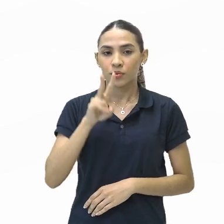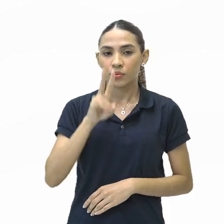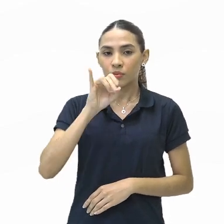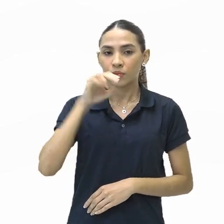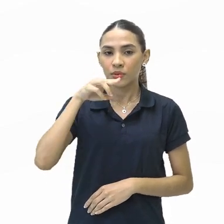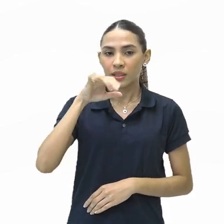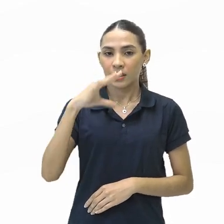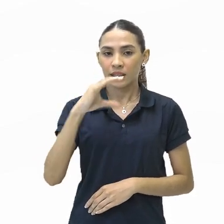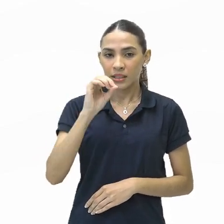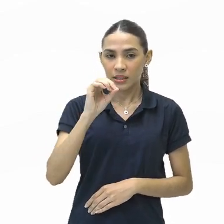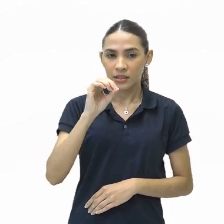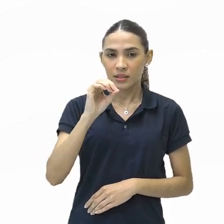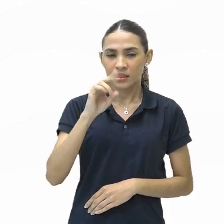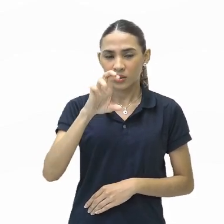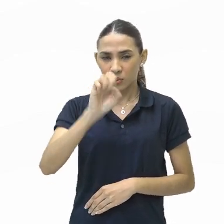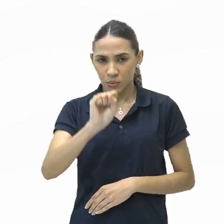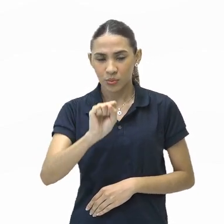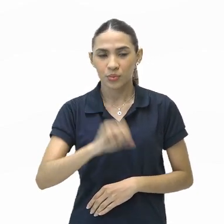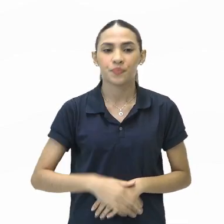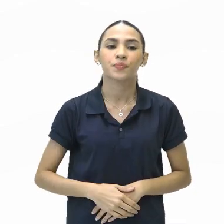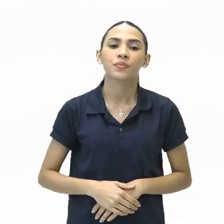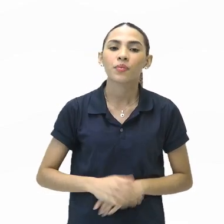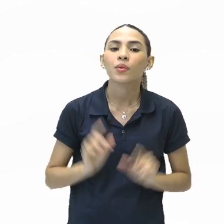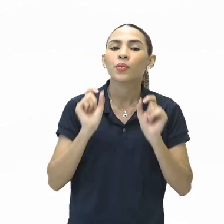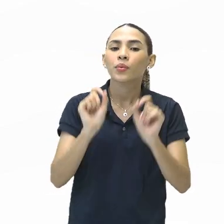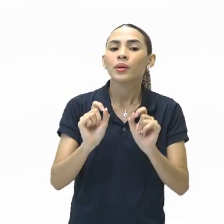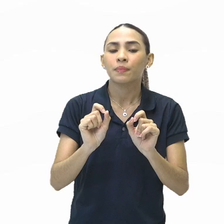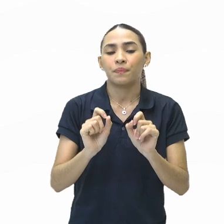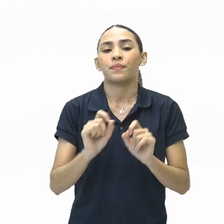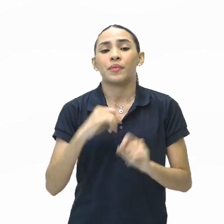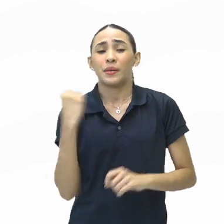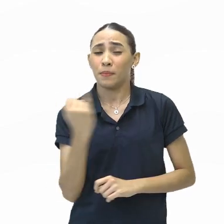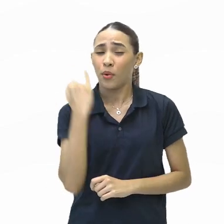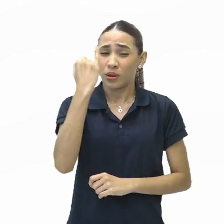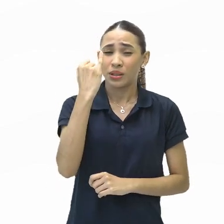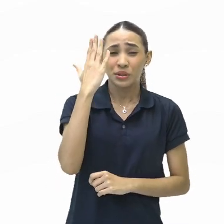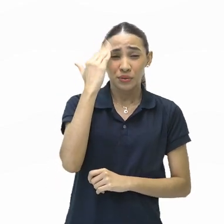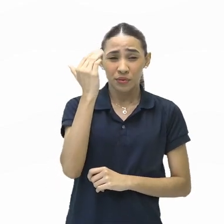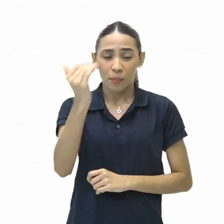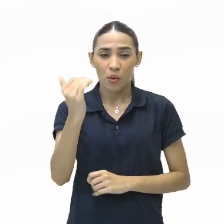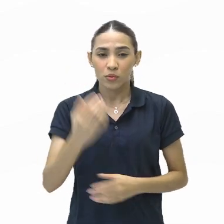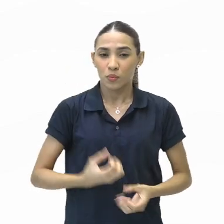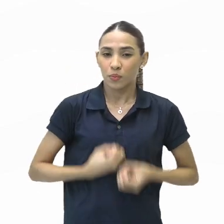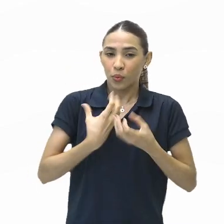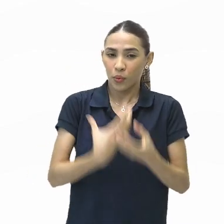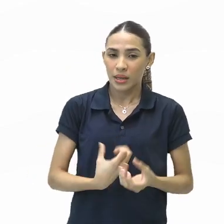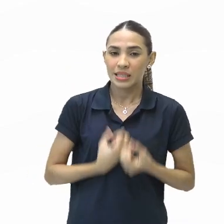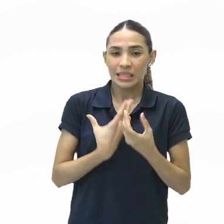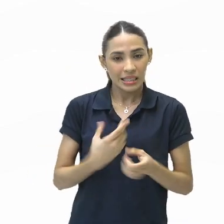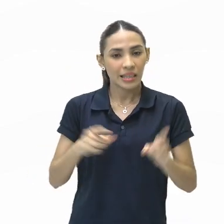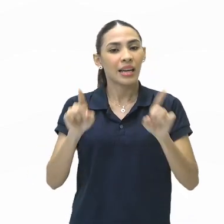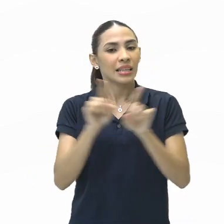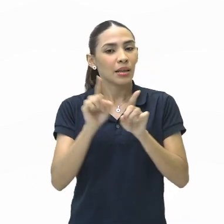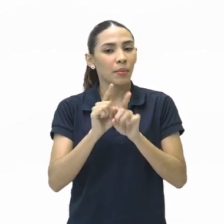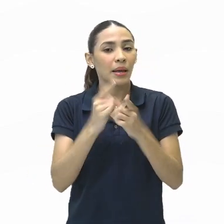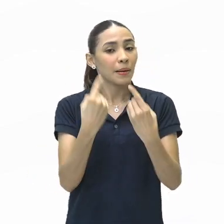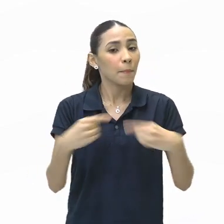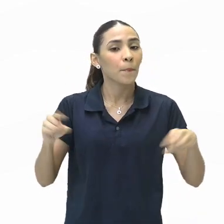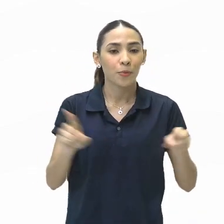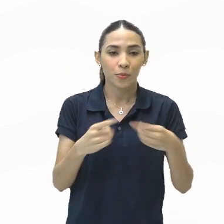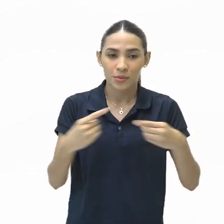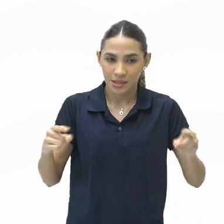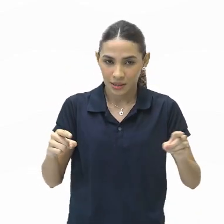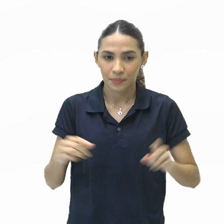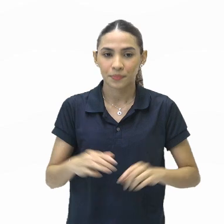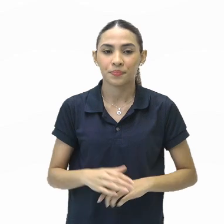Moraes, mais conhecido, né? E ele foi o quê? Um importante nome na poesia e também na música, tá bom,